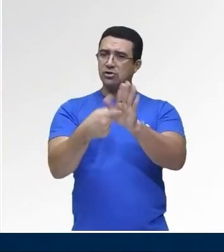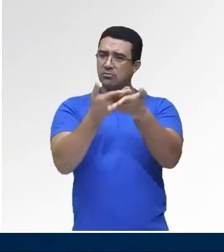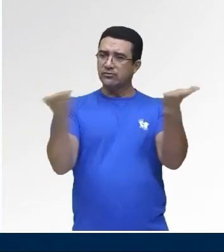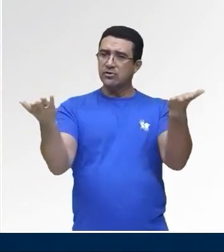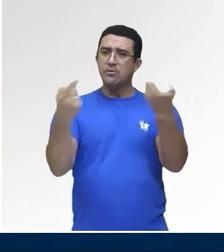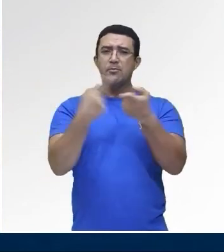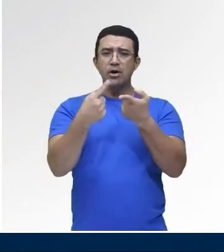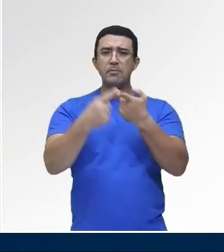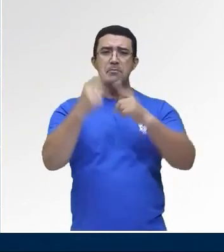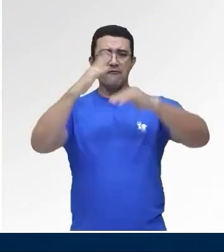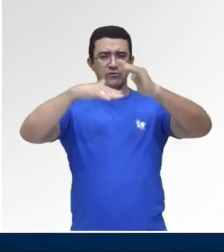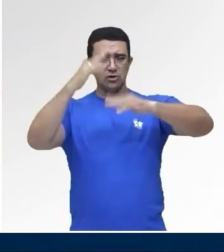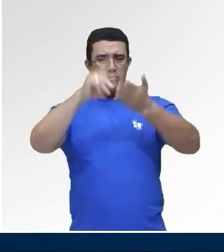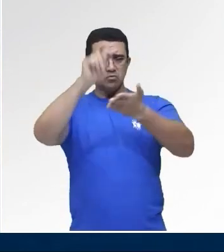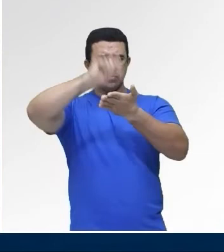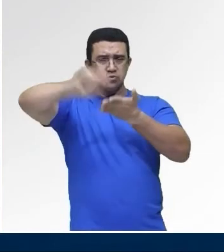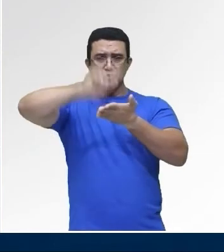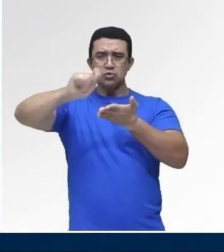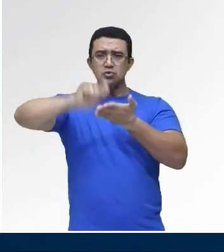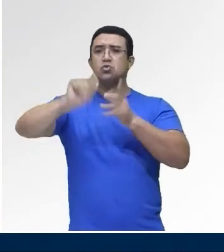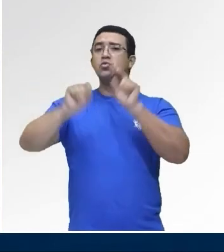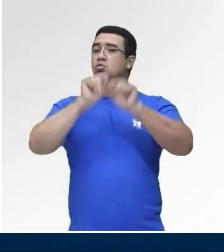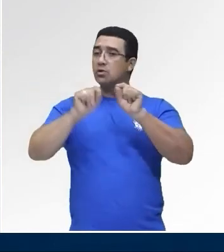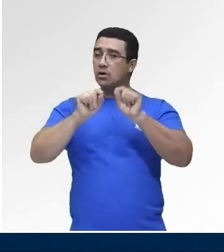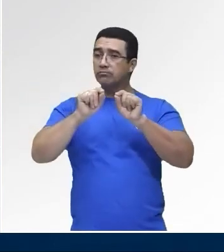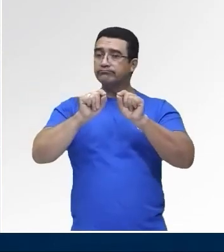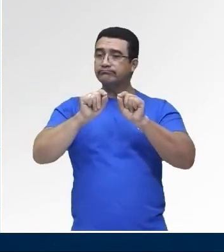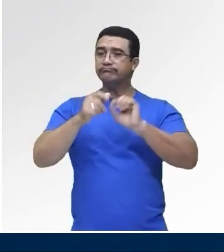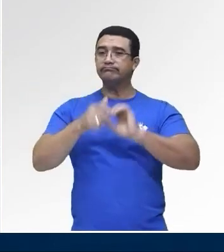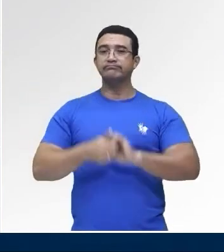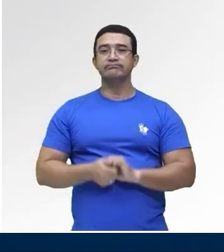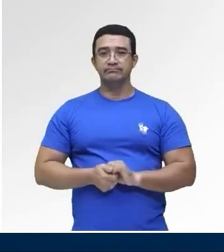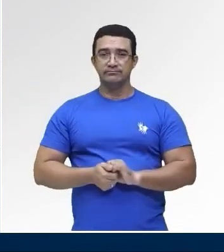poeta ele escreveu esse poema de forma